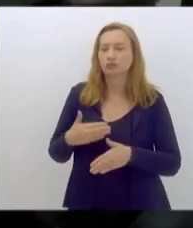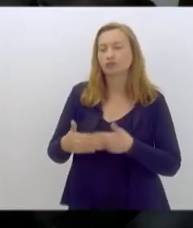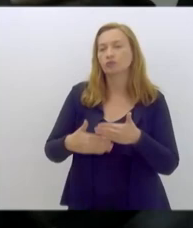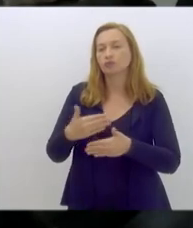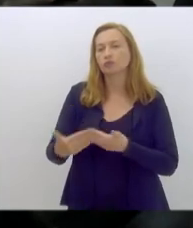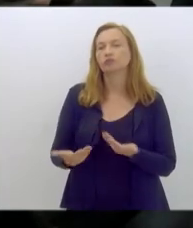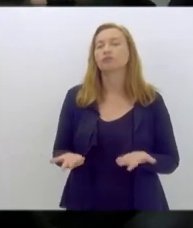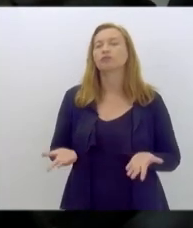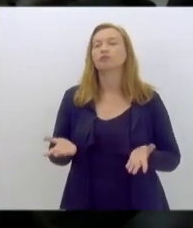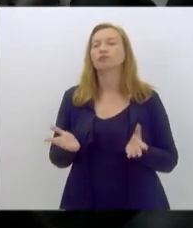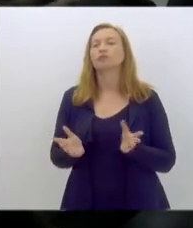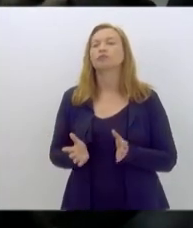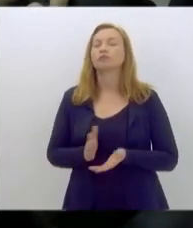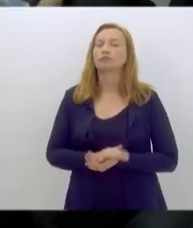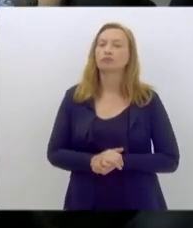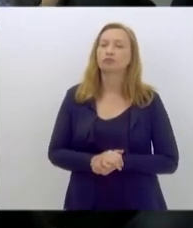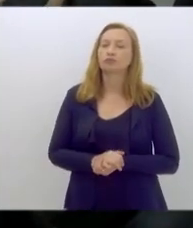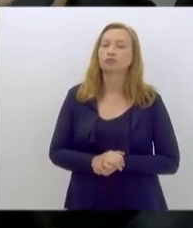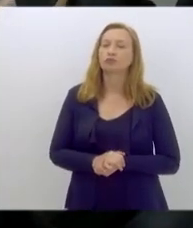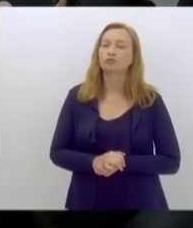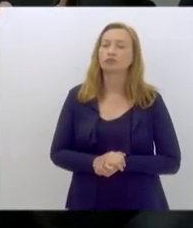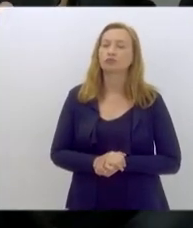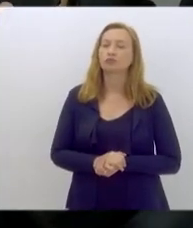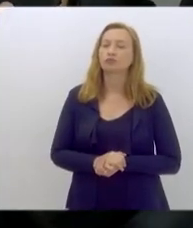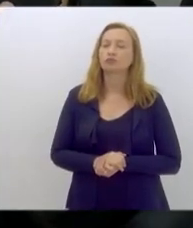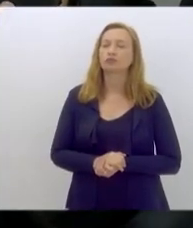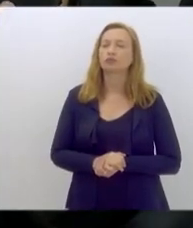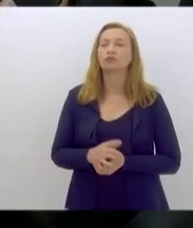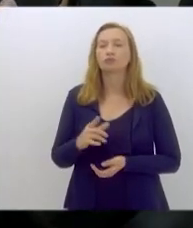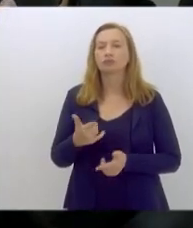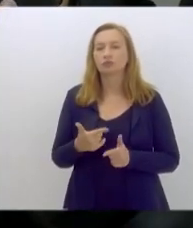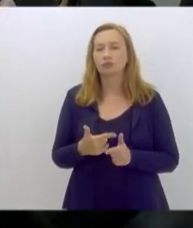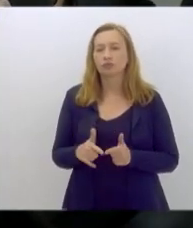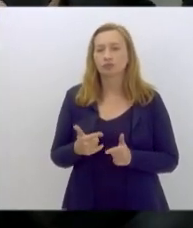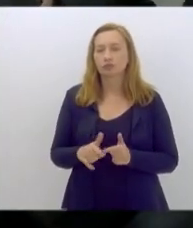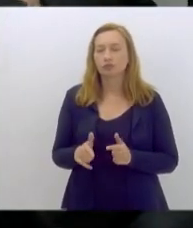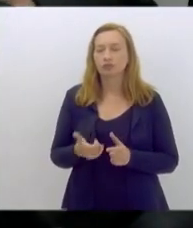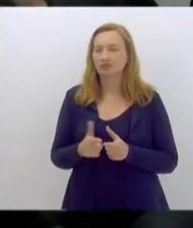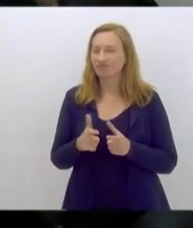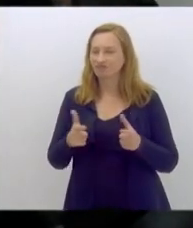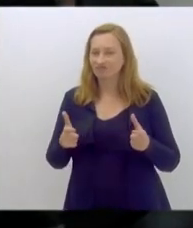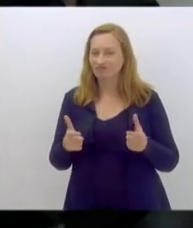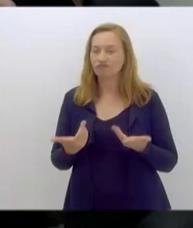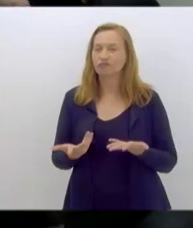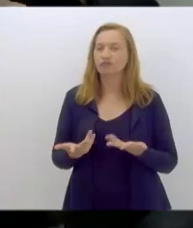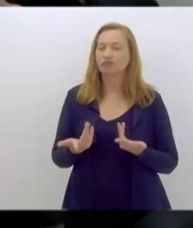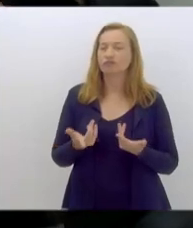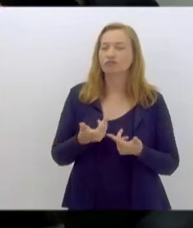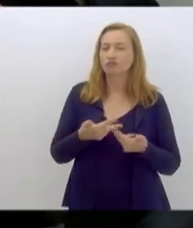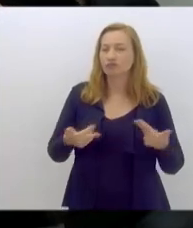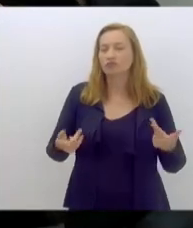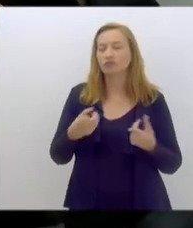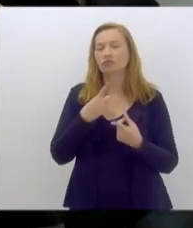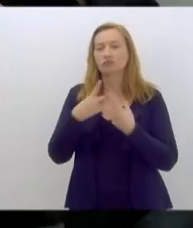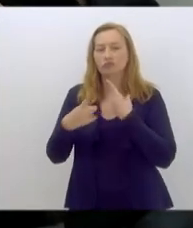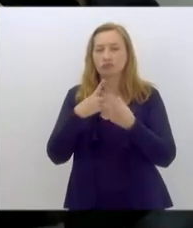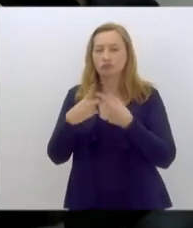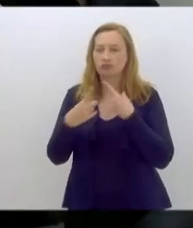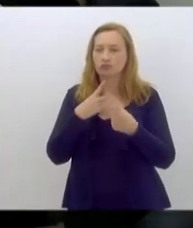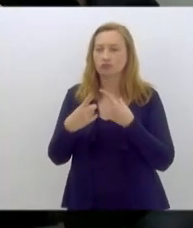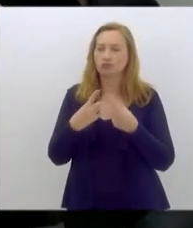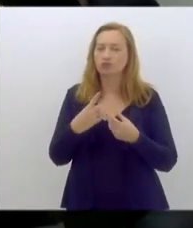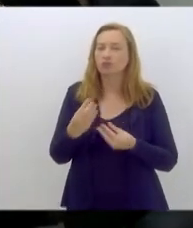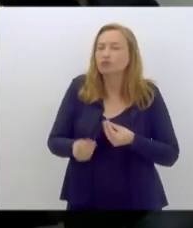concessão eu acho que a gente tem um problema tem vários as várias discussões sobre